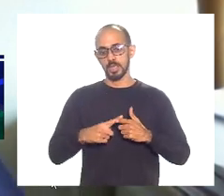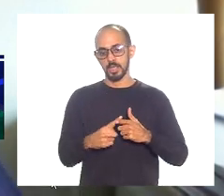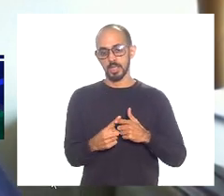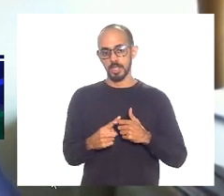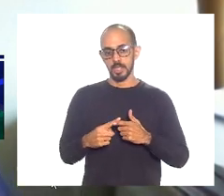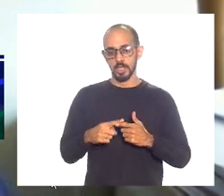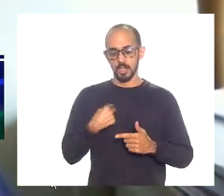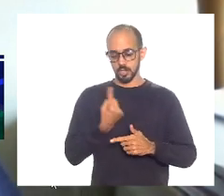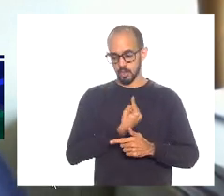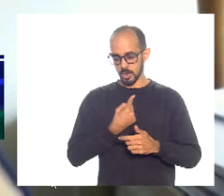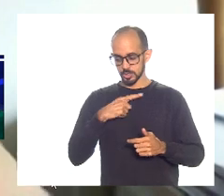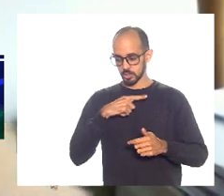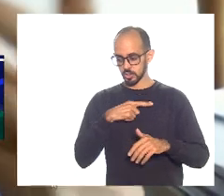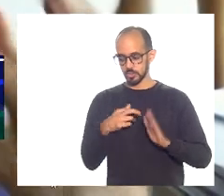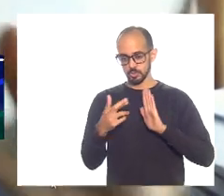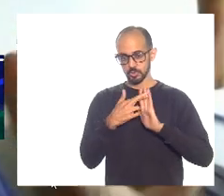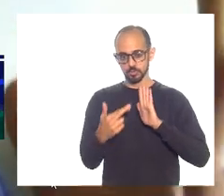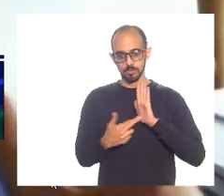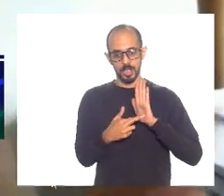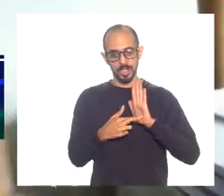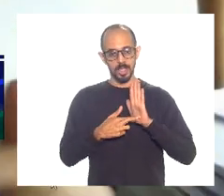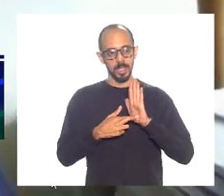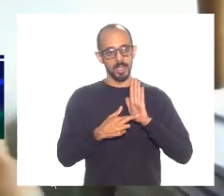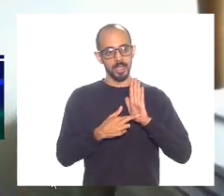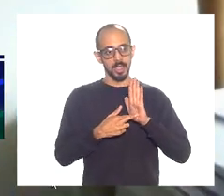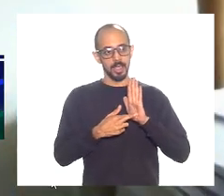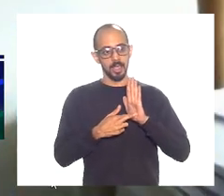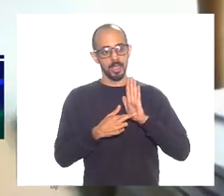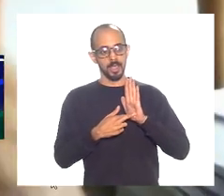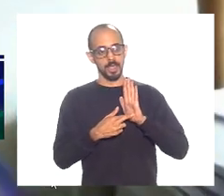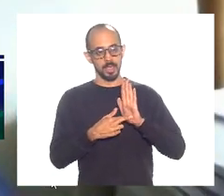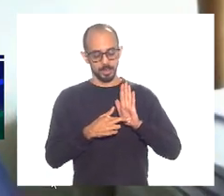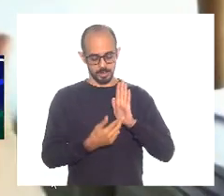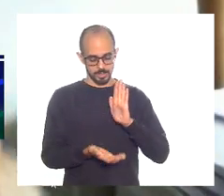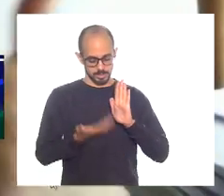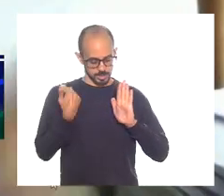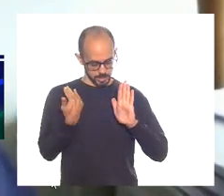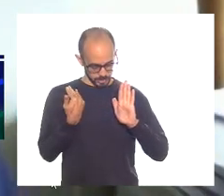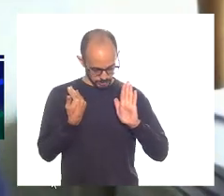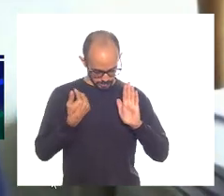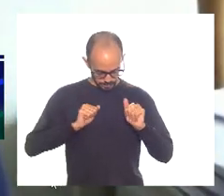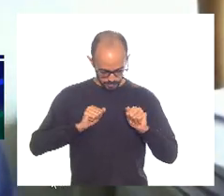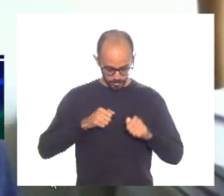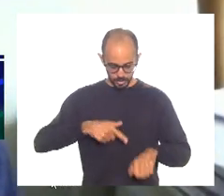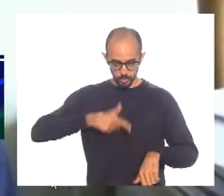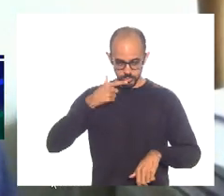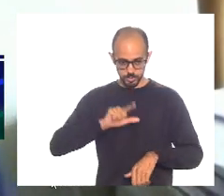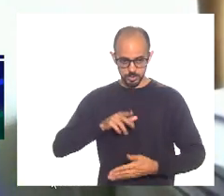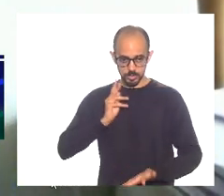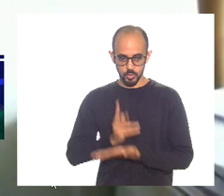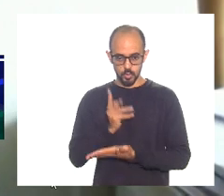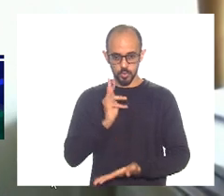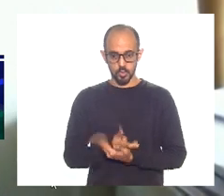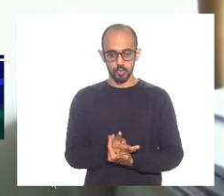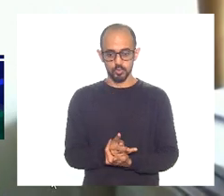nós tínhamos uma regra de assentos ocupados para progredir e se manter